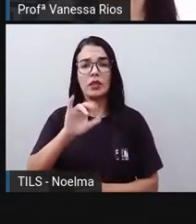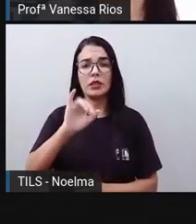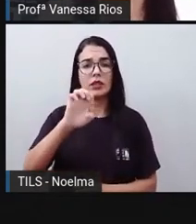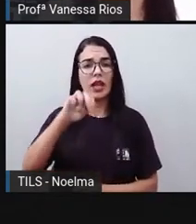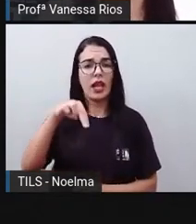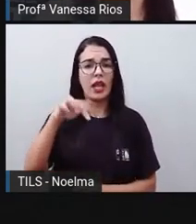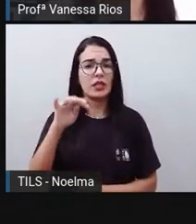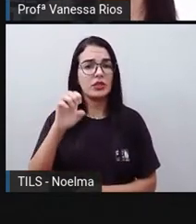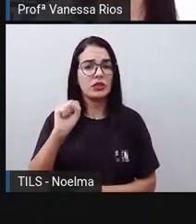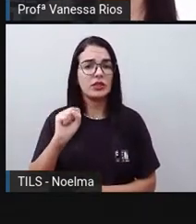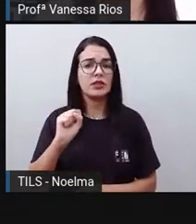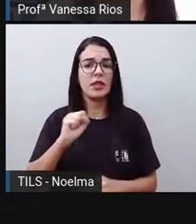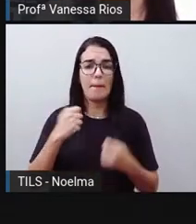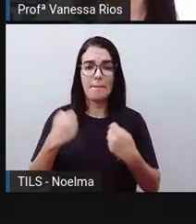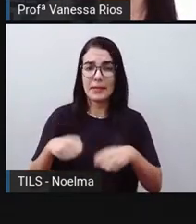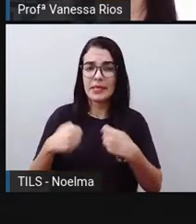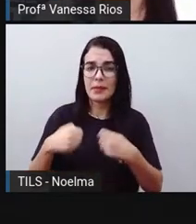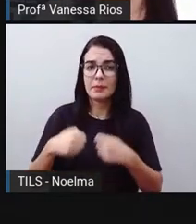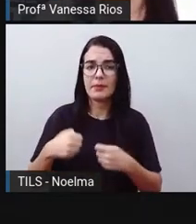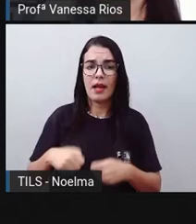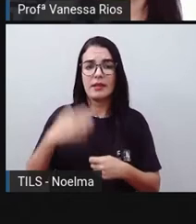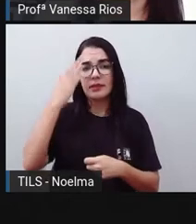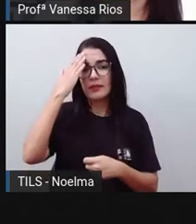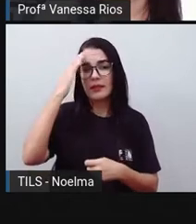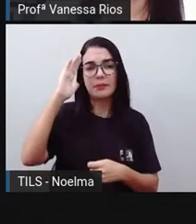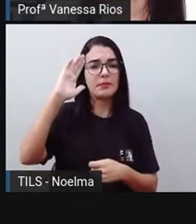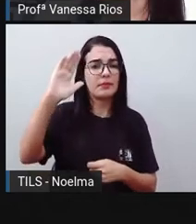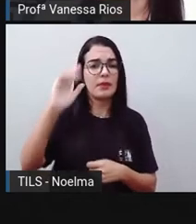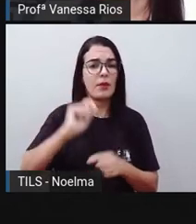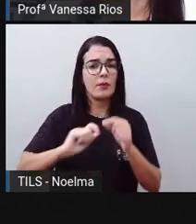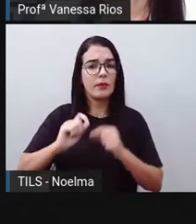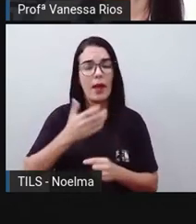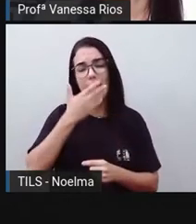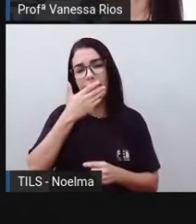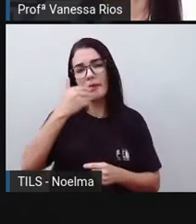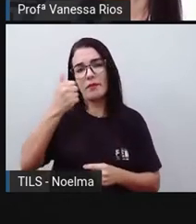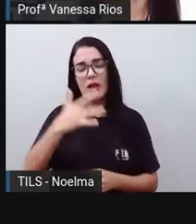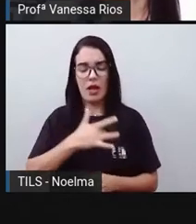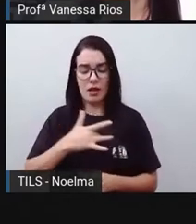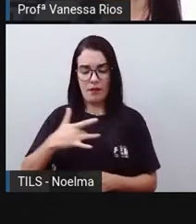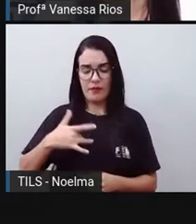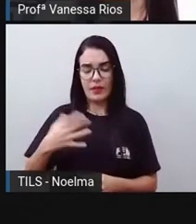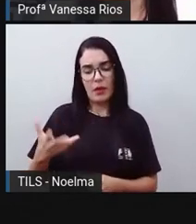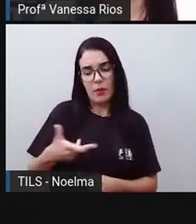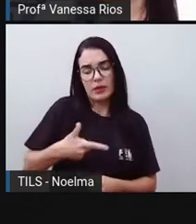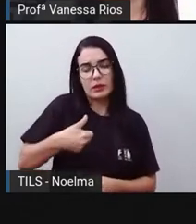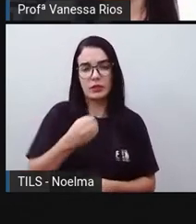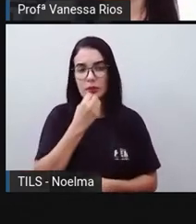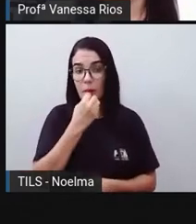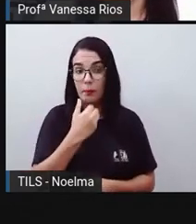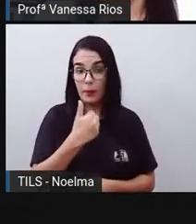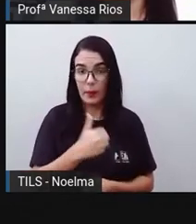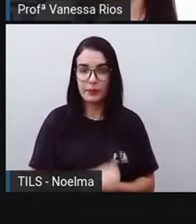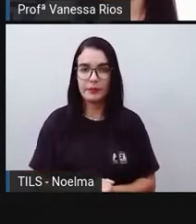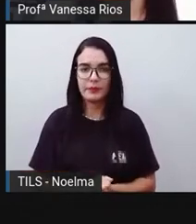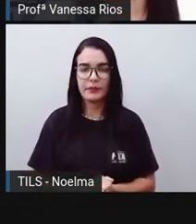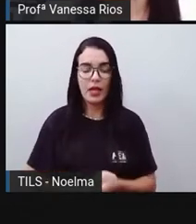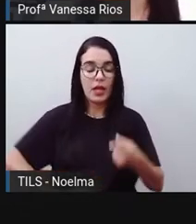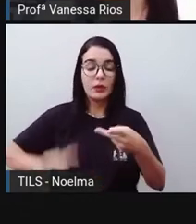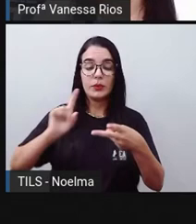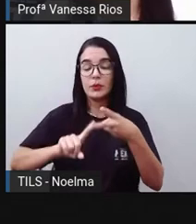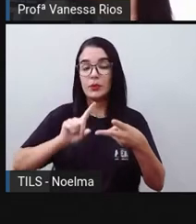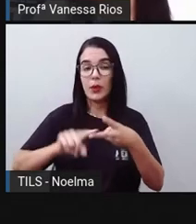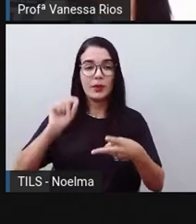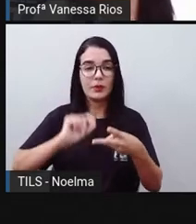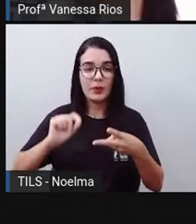promover uma adequada qualidade de vida. E olhem só. Cada faixa etária, ou seja,